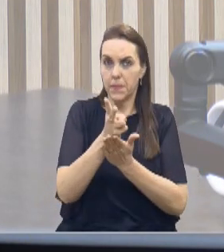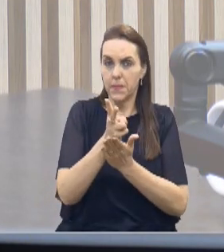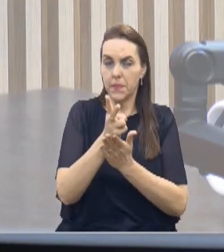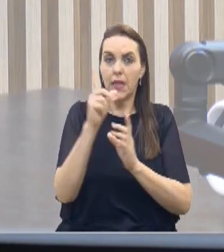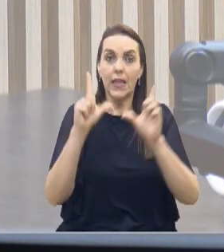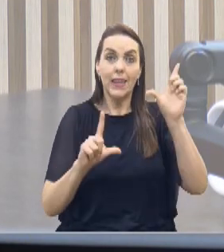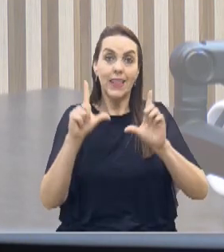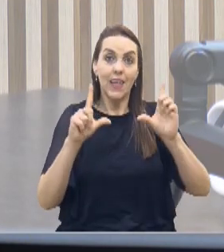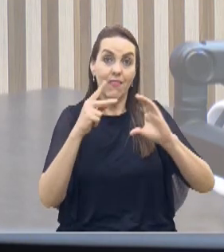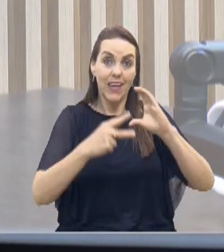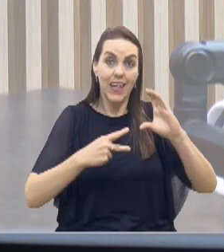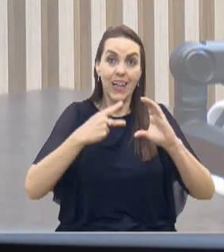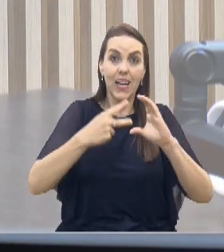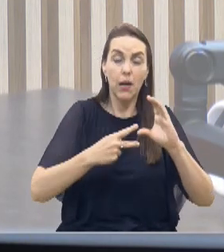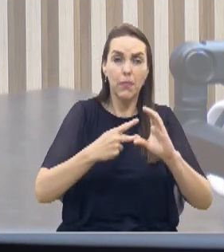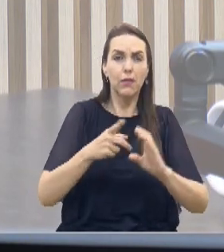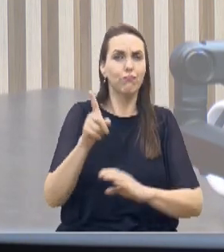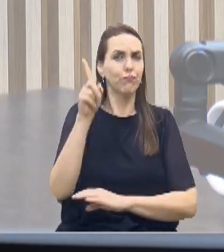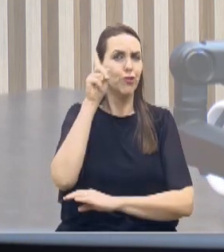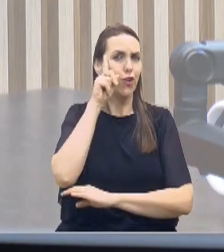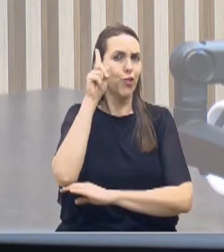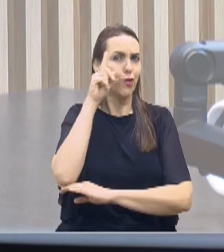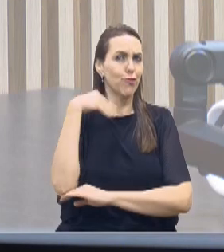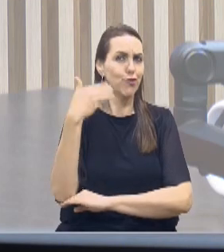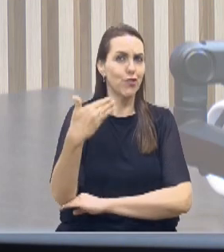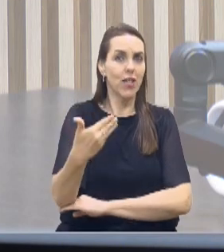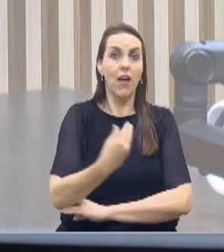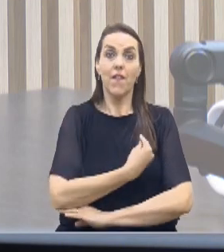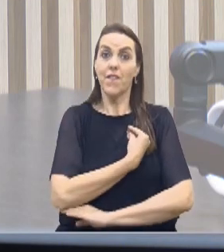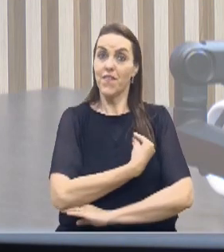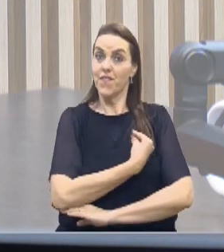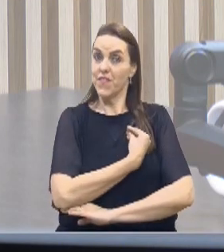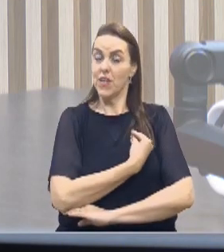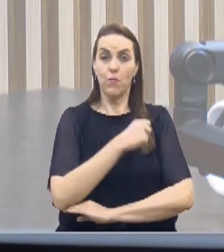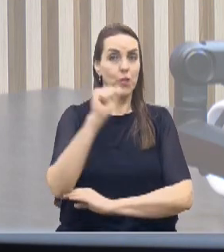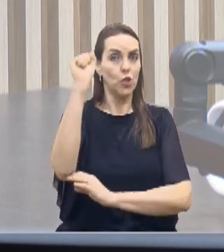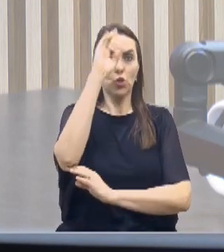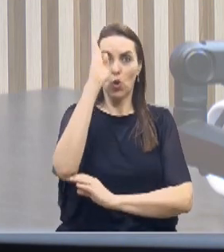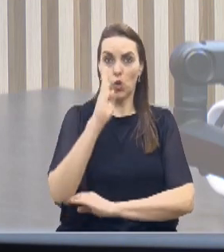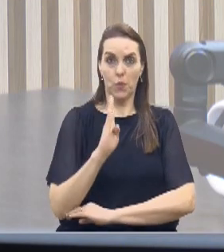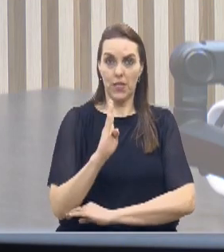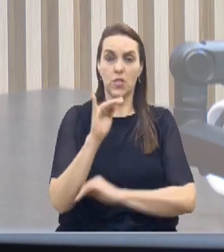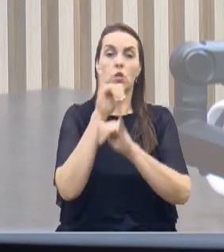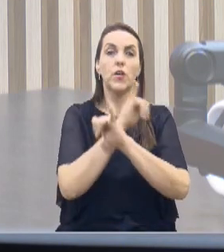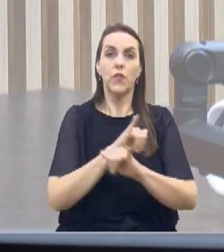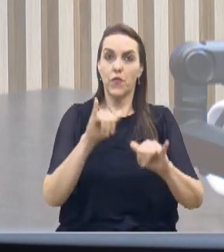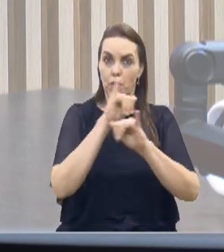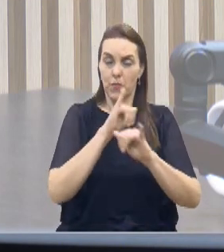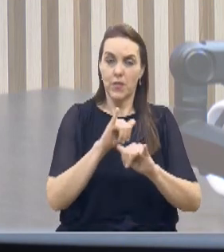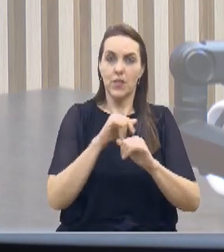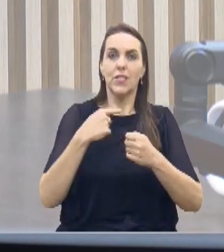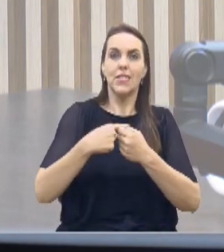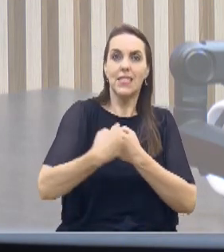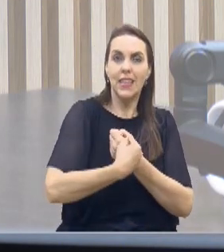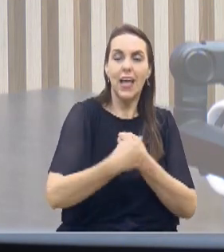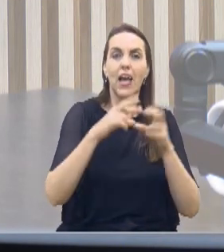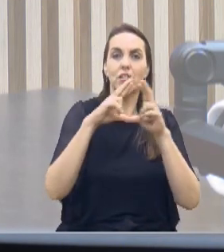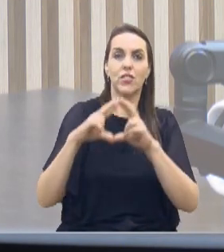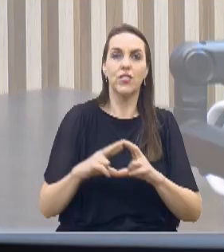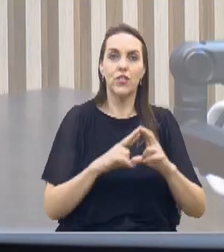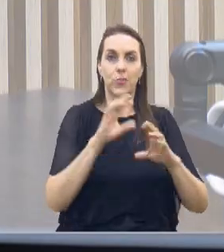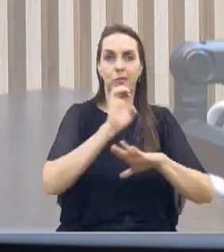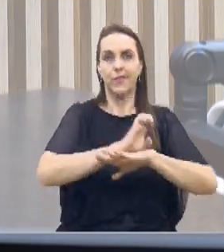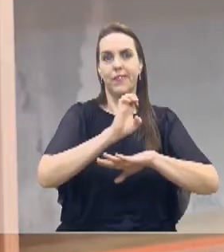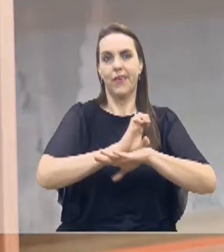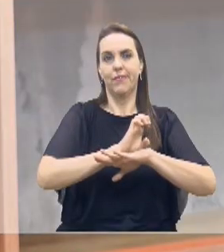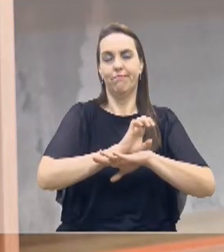entrava diariamente ao vivo para todo o Brasil com as informações da cidade, da região e do estado. Então, era